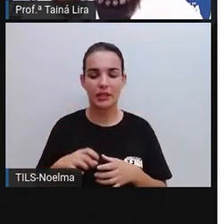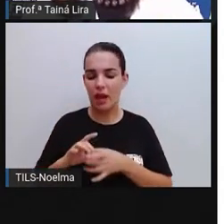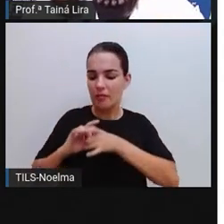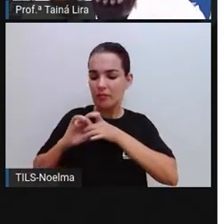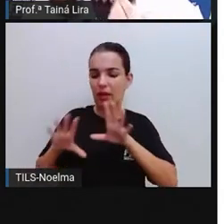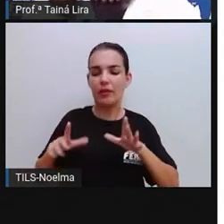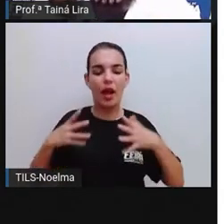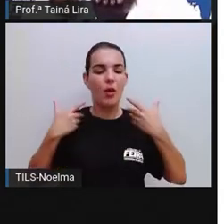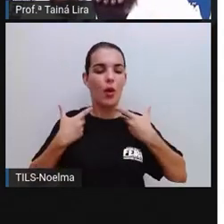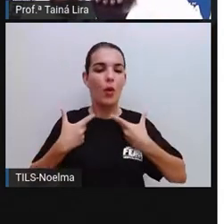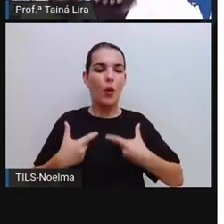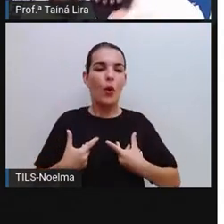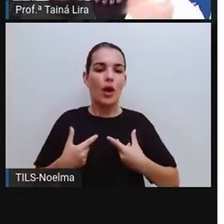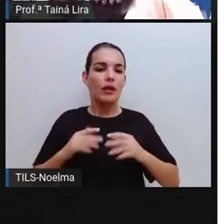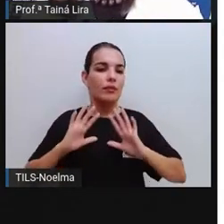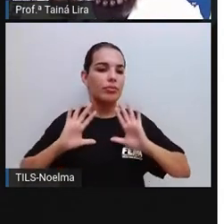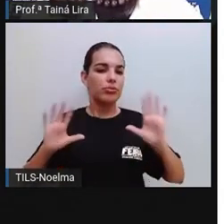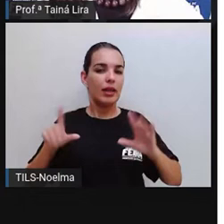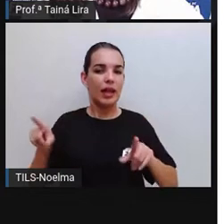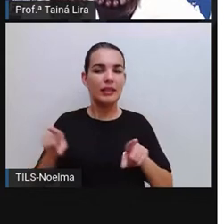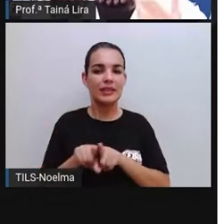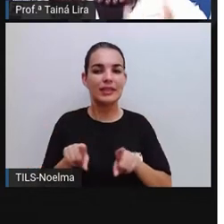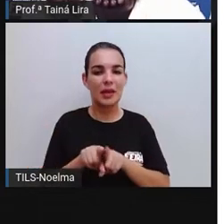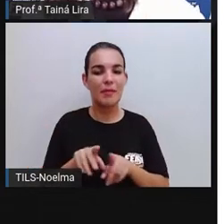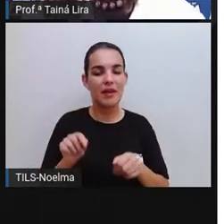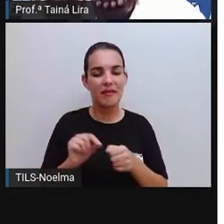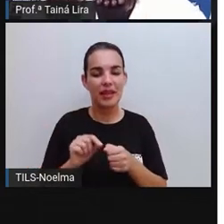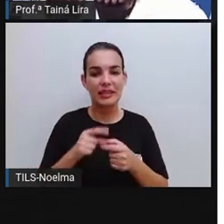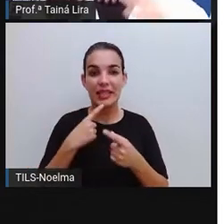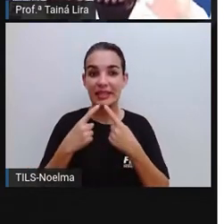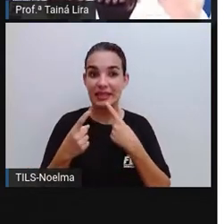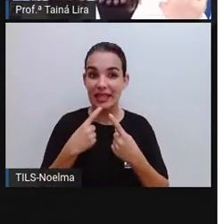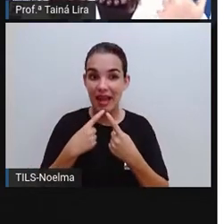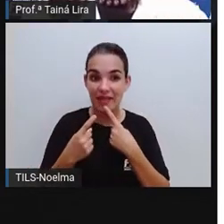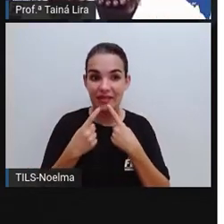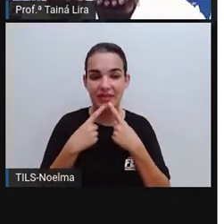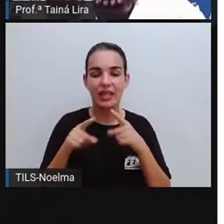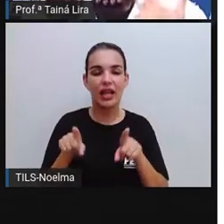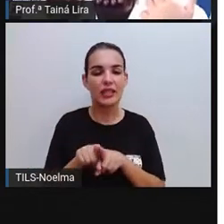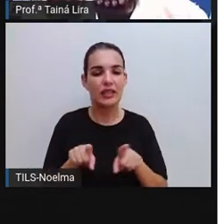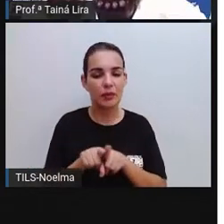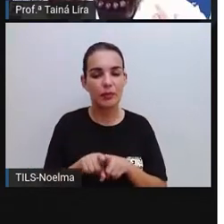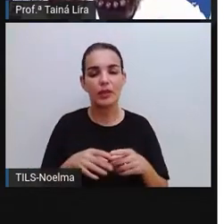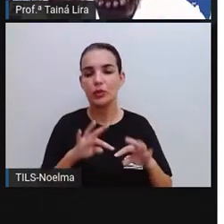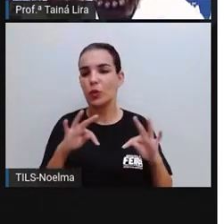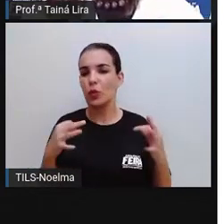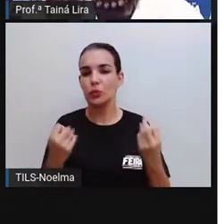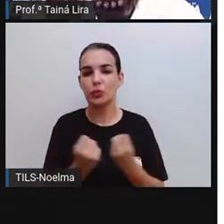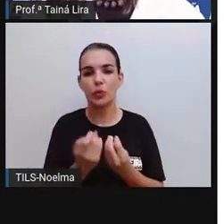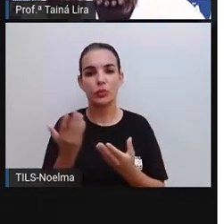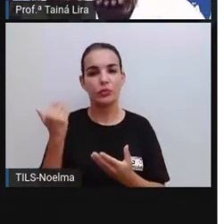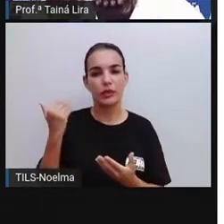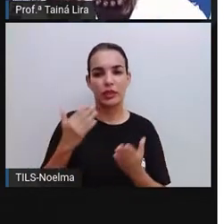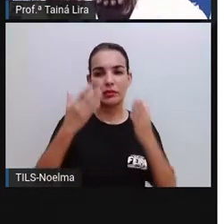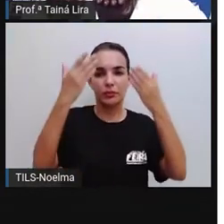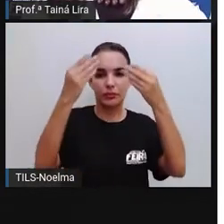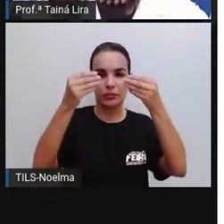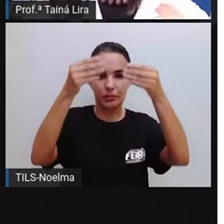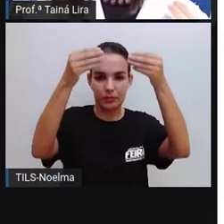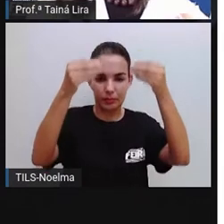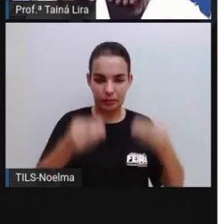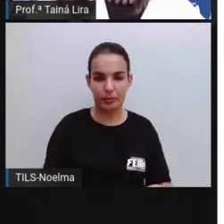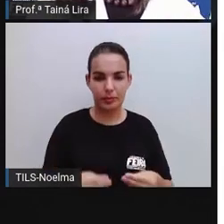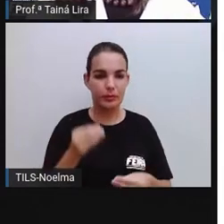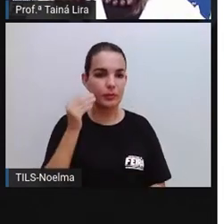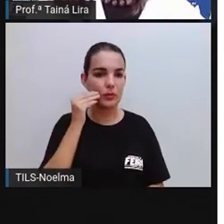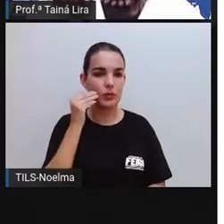vontade, e ela também faz essas entrevistas, né? Assim como o Pedro Bial, assim como o Jô Soares, tá? Uma